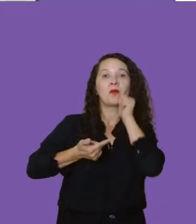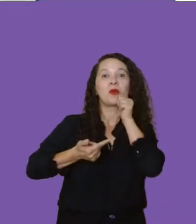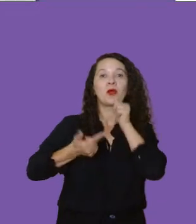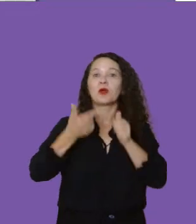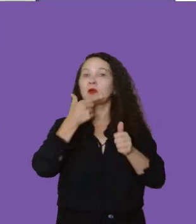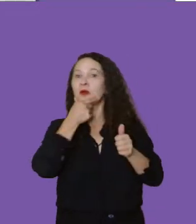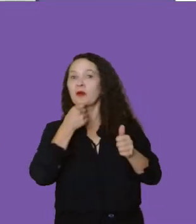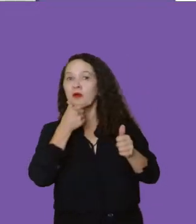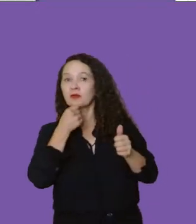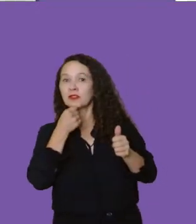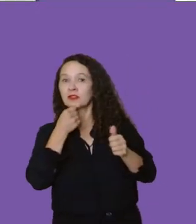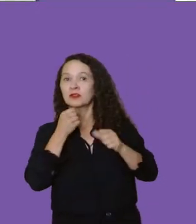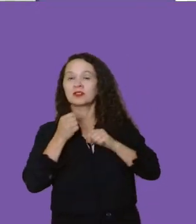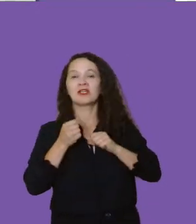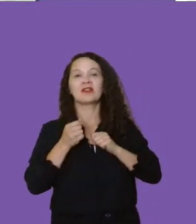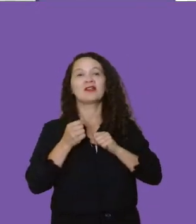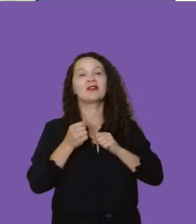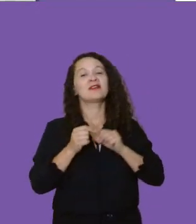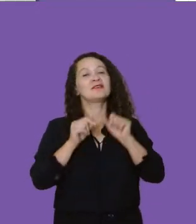e mulheres